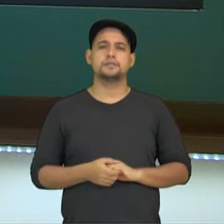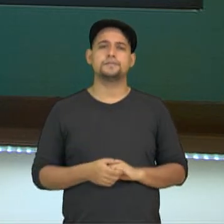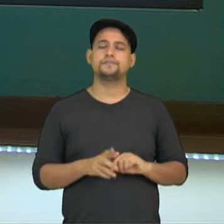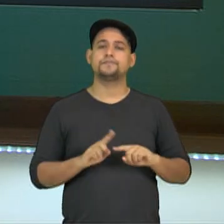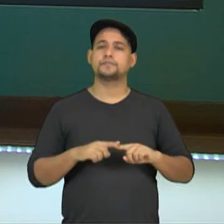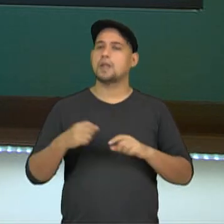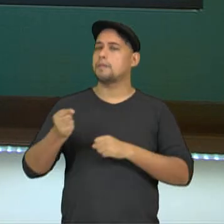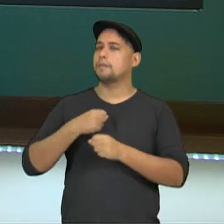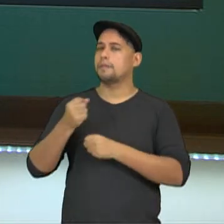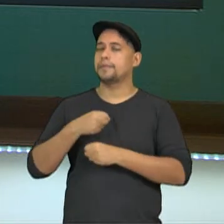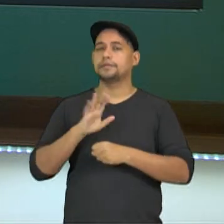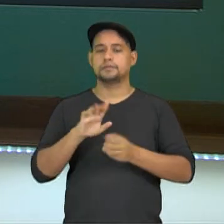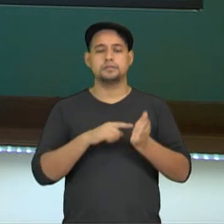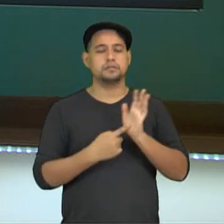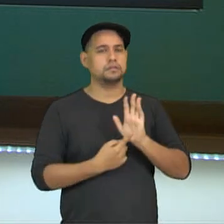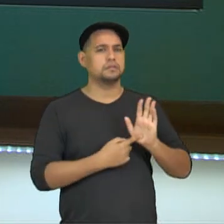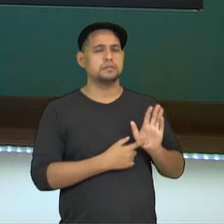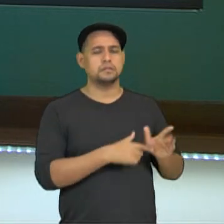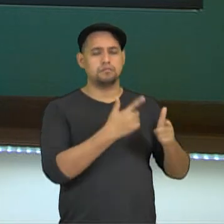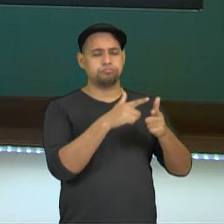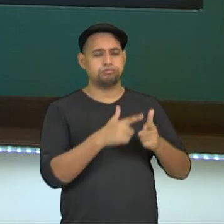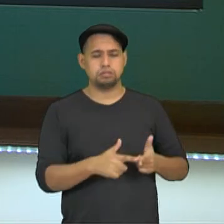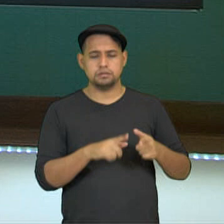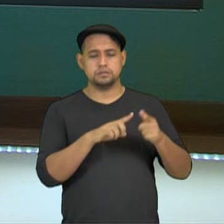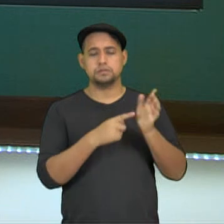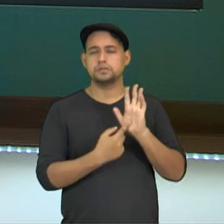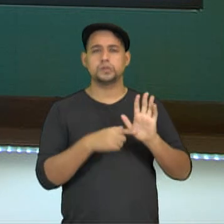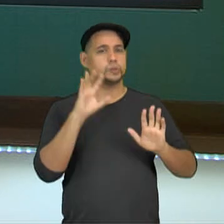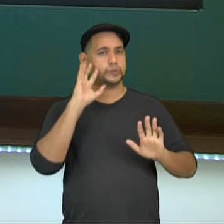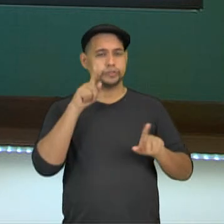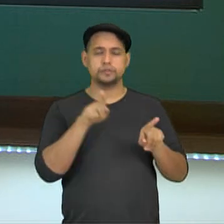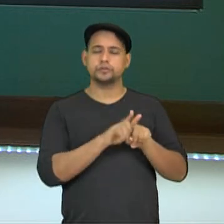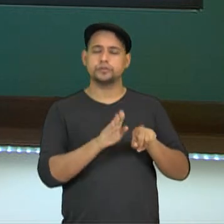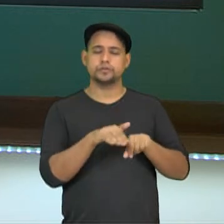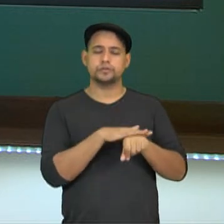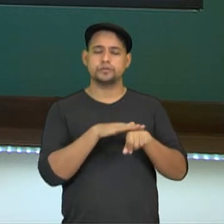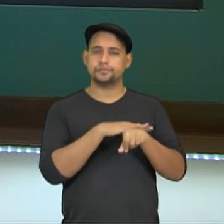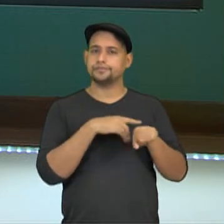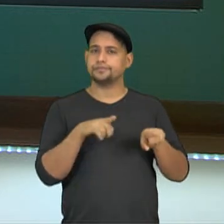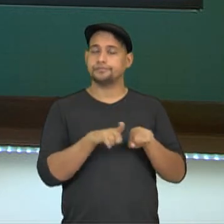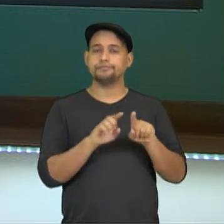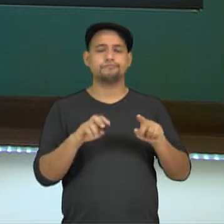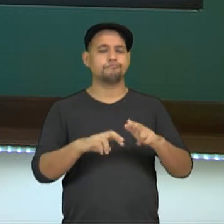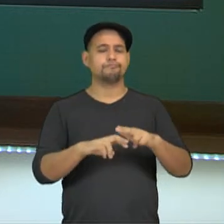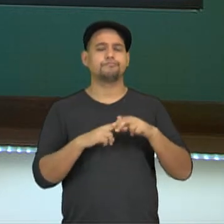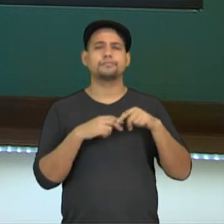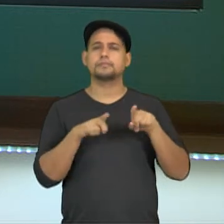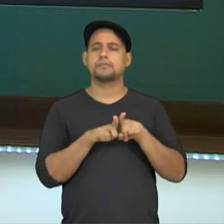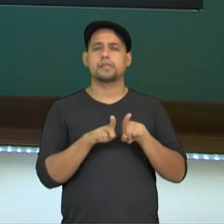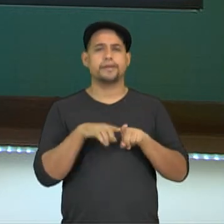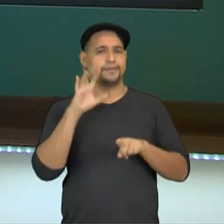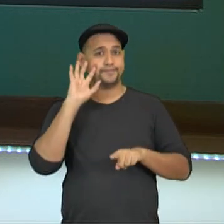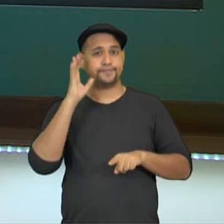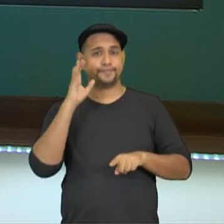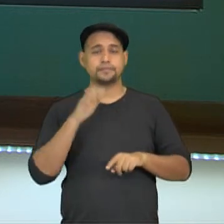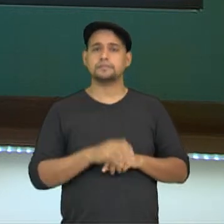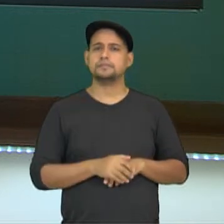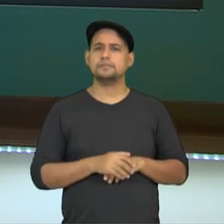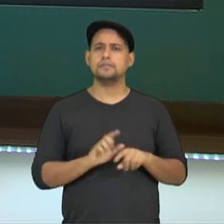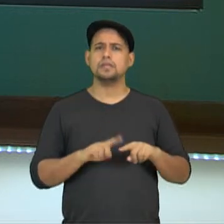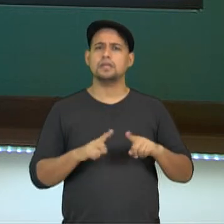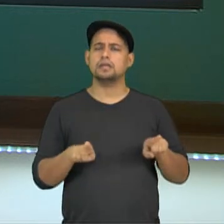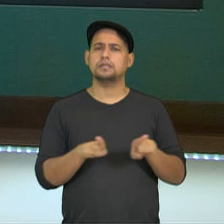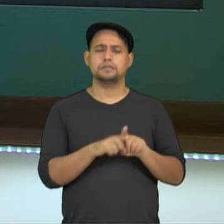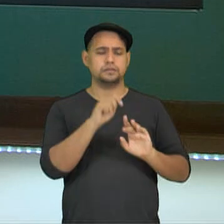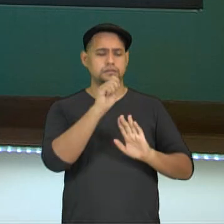Uma reportagem apresenta a problematização de um fato discutido, suas causas e consequências. As partes